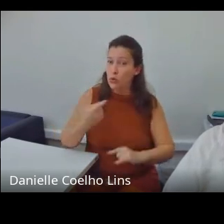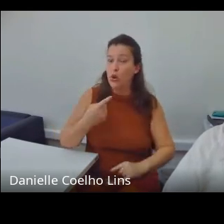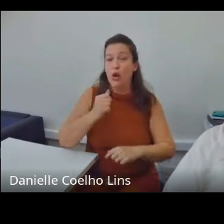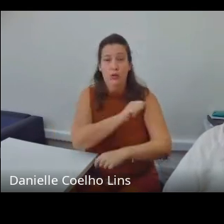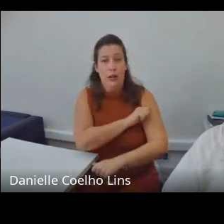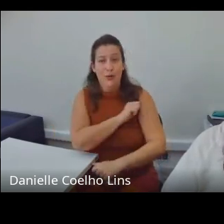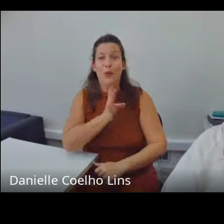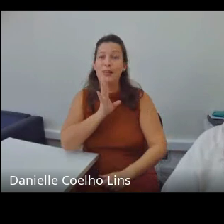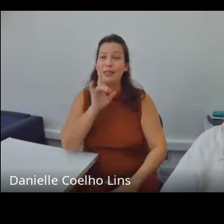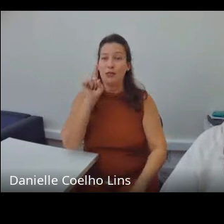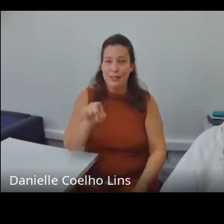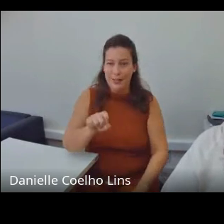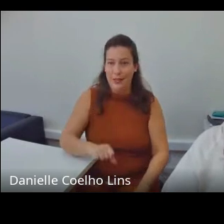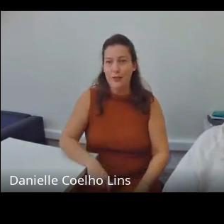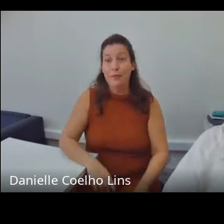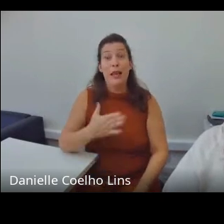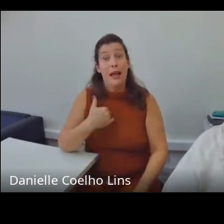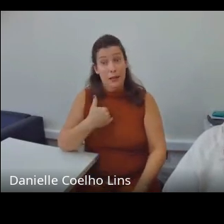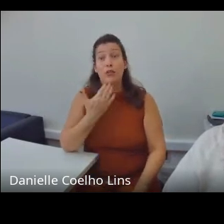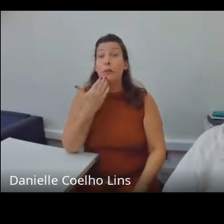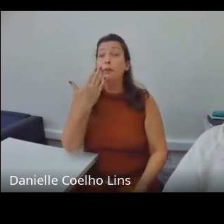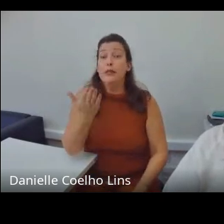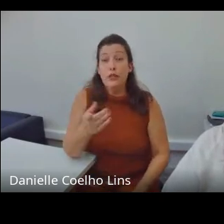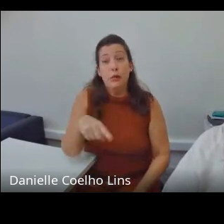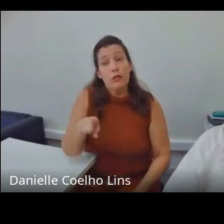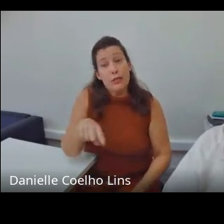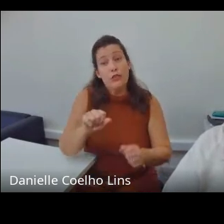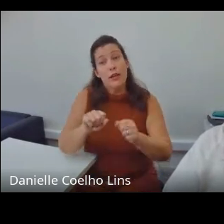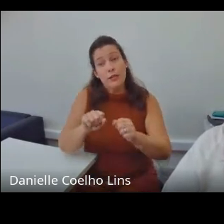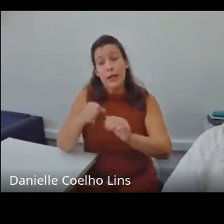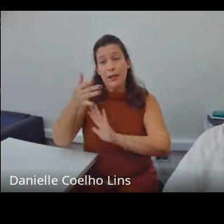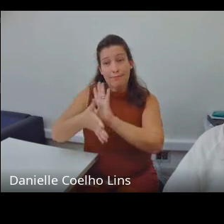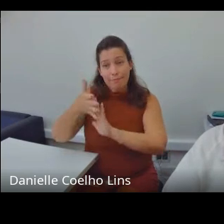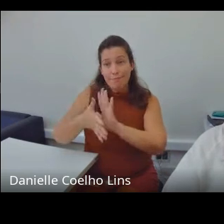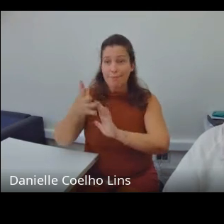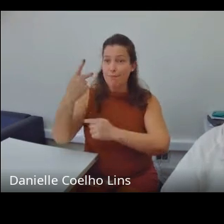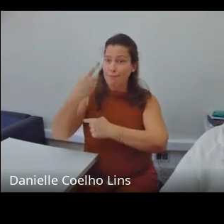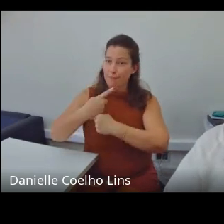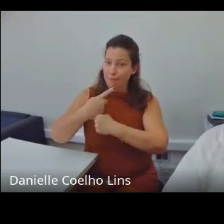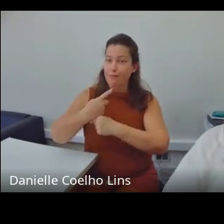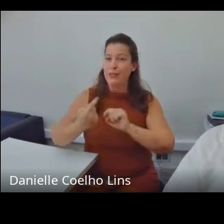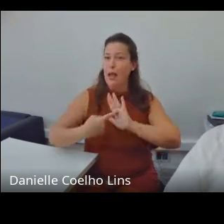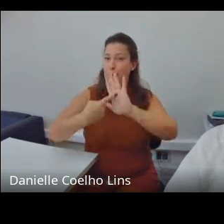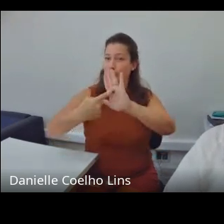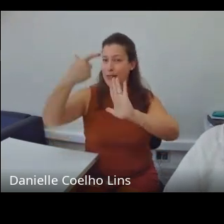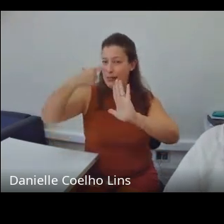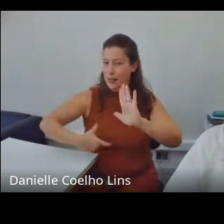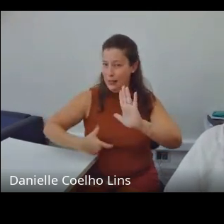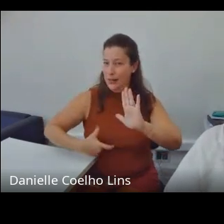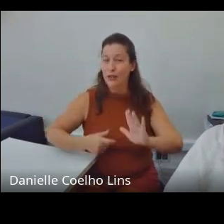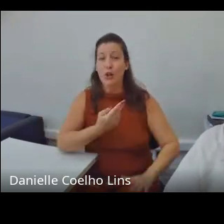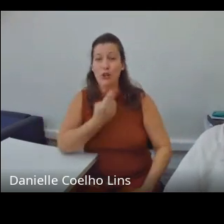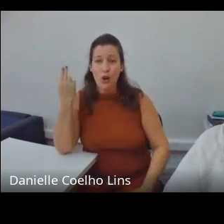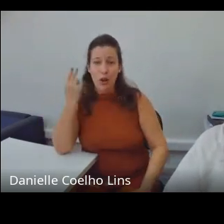conhecerem vocês. Então, eu vou pedir para vocês fazerem um vídeo se apresentando, com nome e sinal. Isso aqui é um pedido de